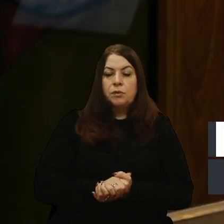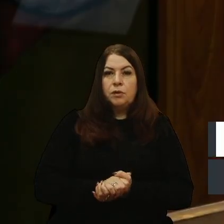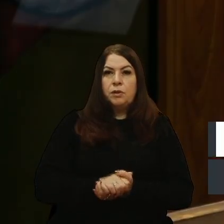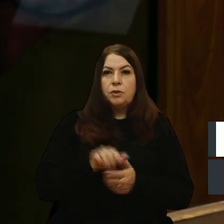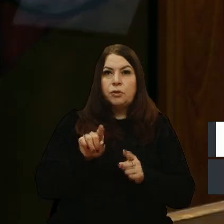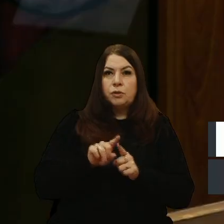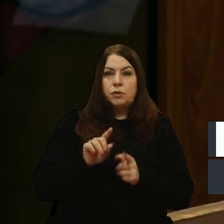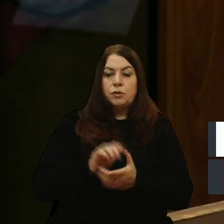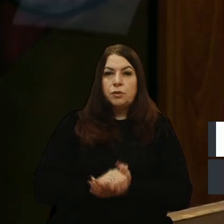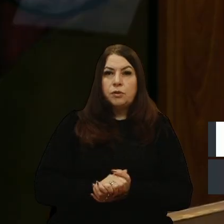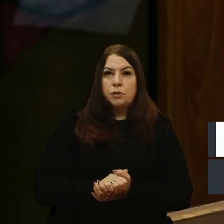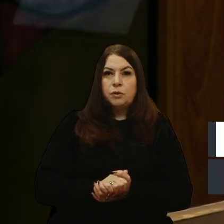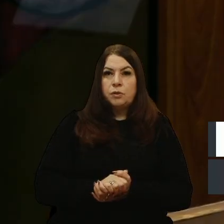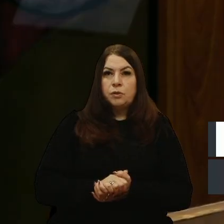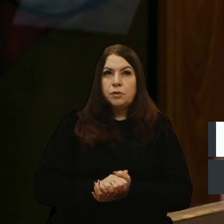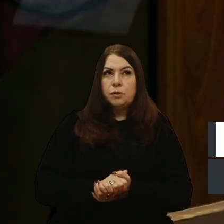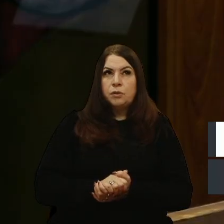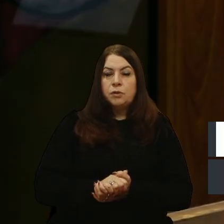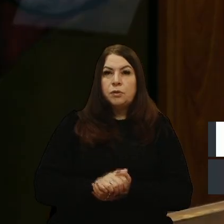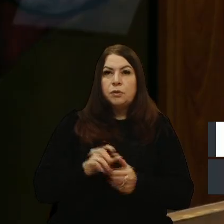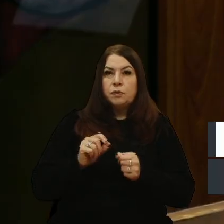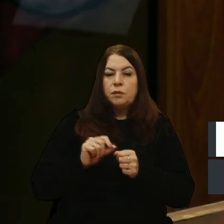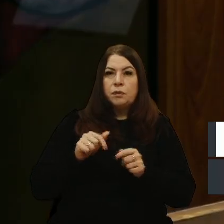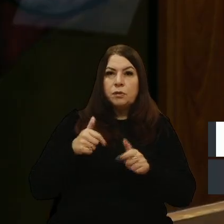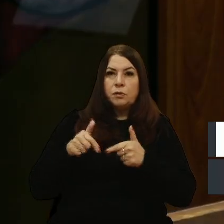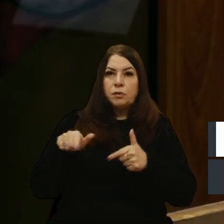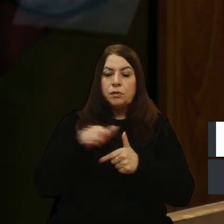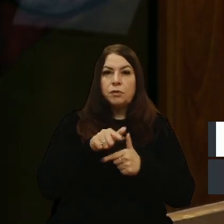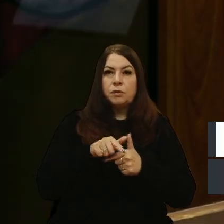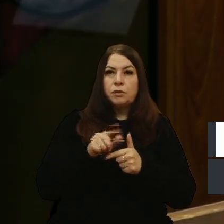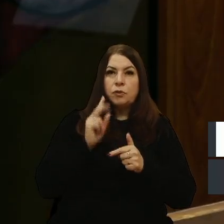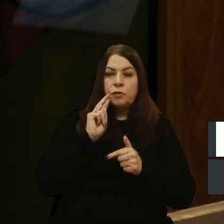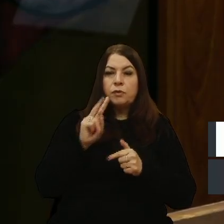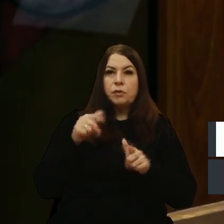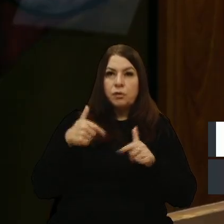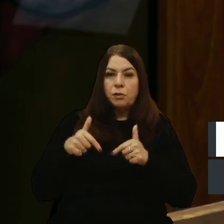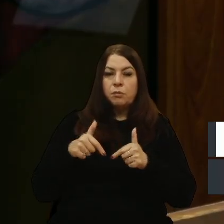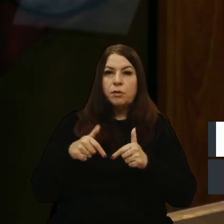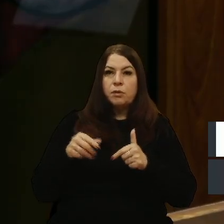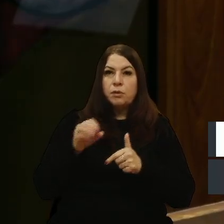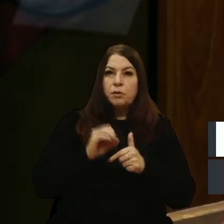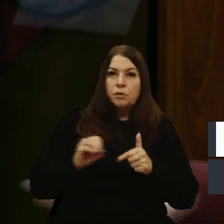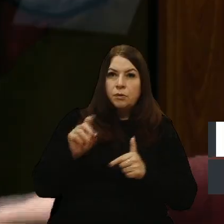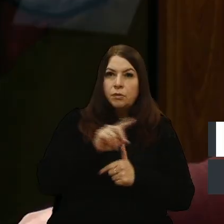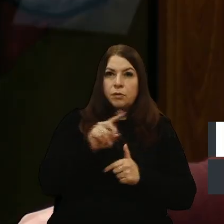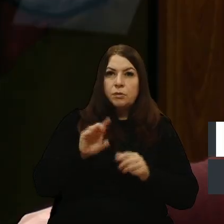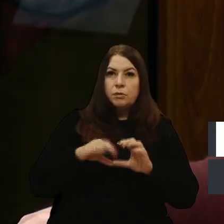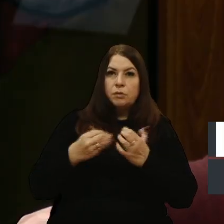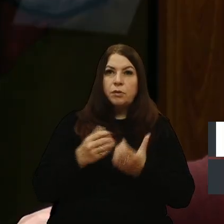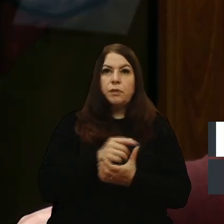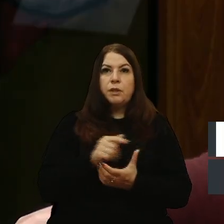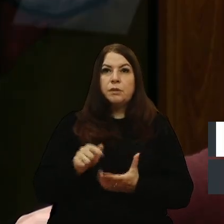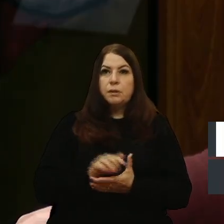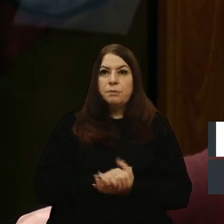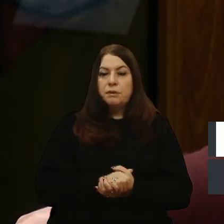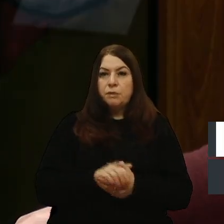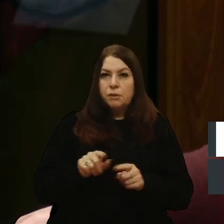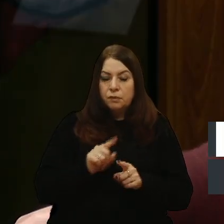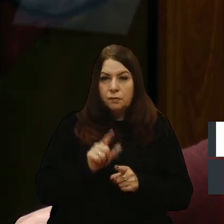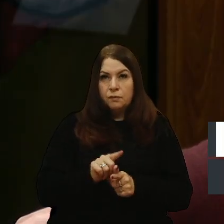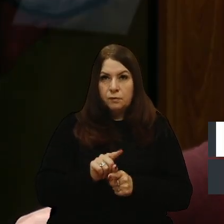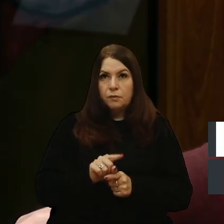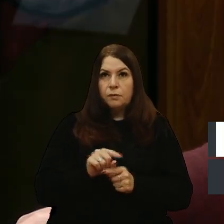do PCdoB. De fazer um trabalho, de prestar um trabalho de excelência à comunidade, com